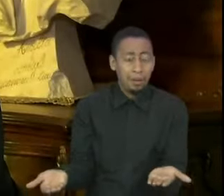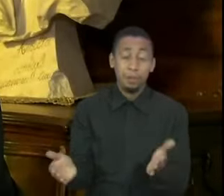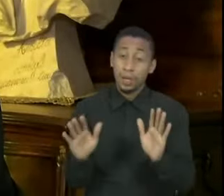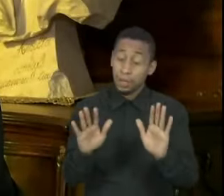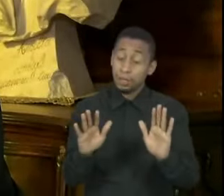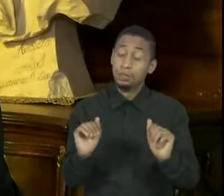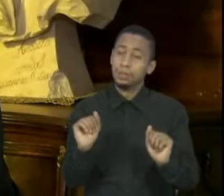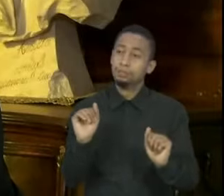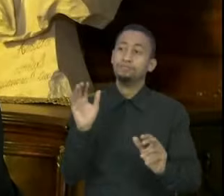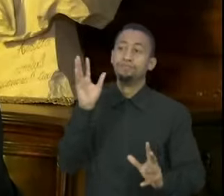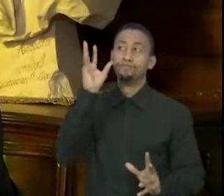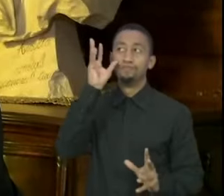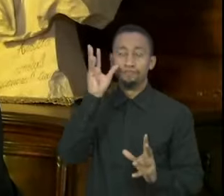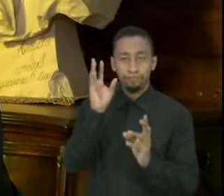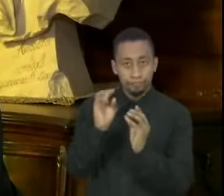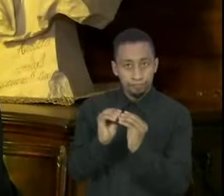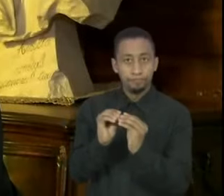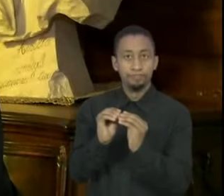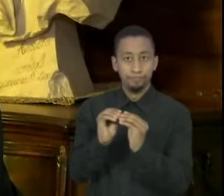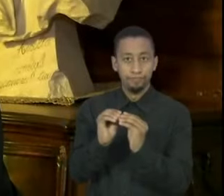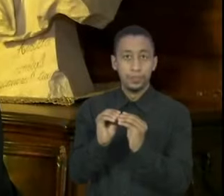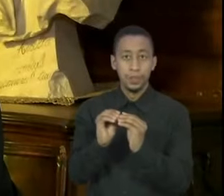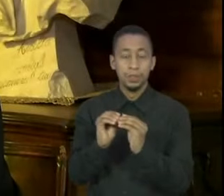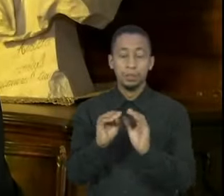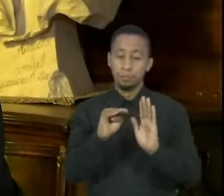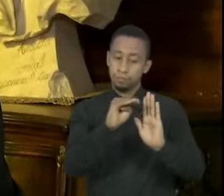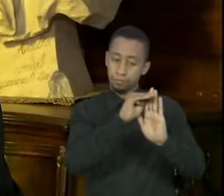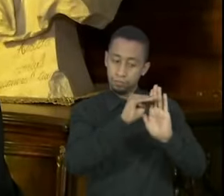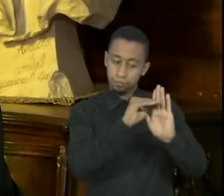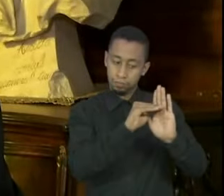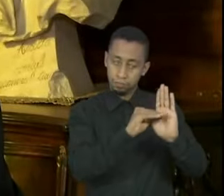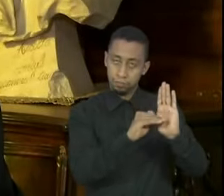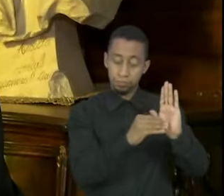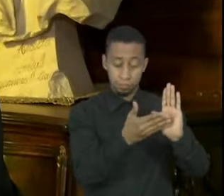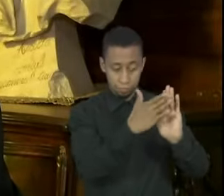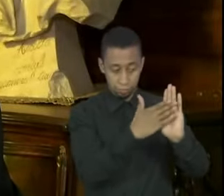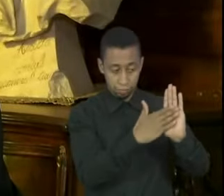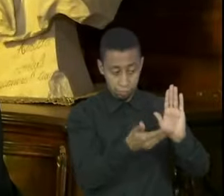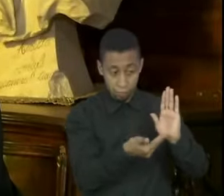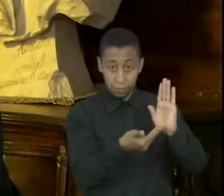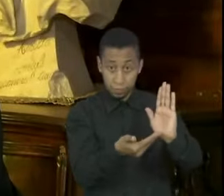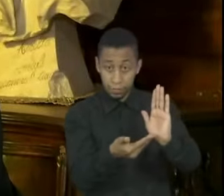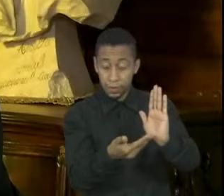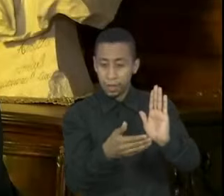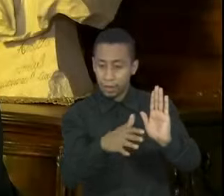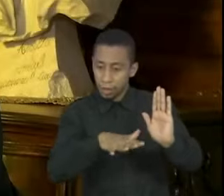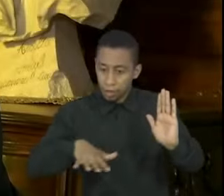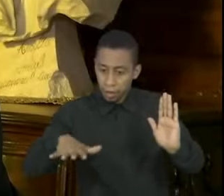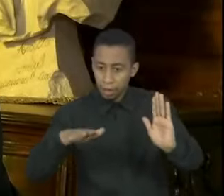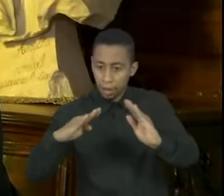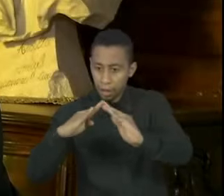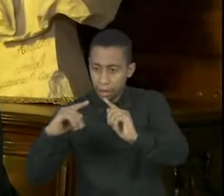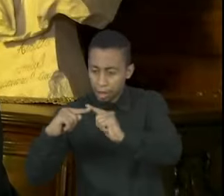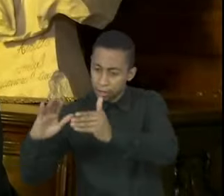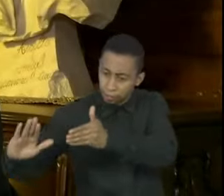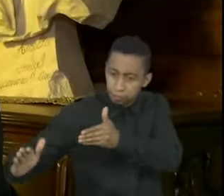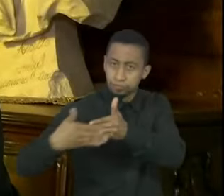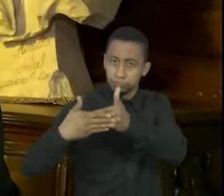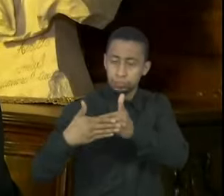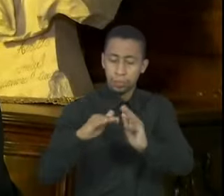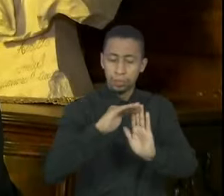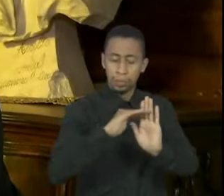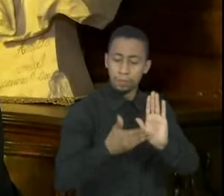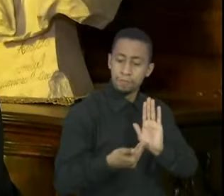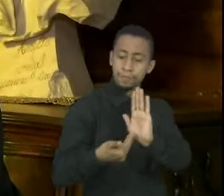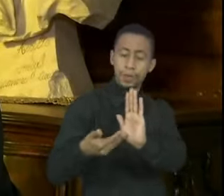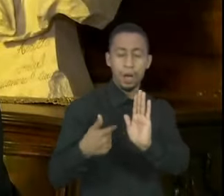que nós deveríamos acatar a O apelo o pedido das autoridades